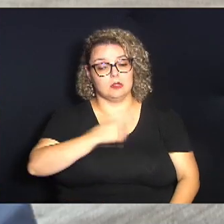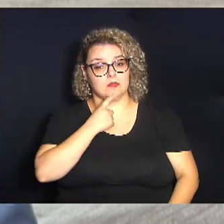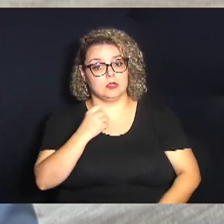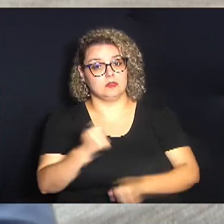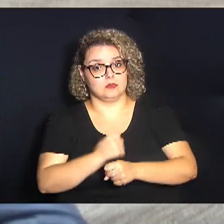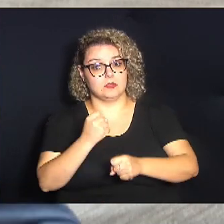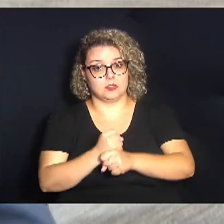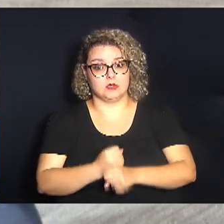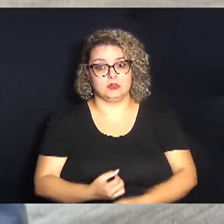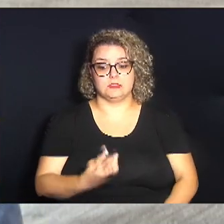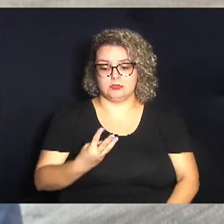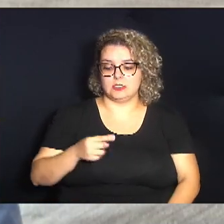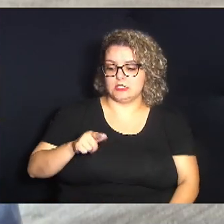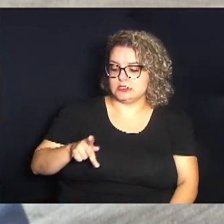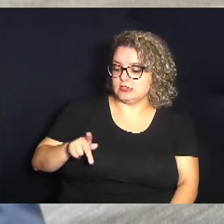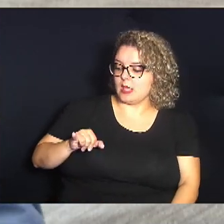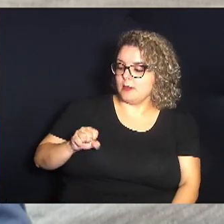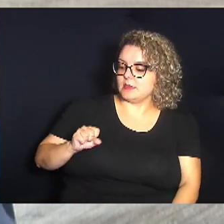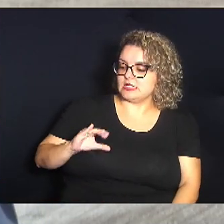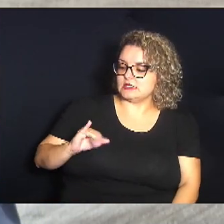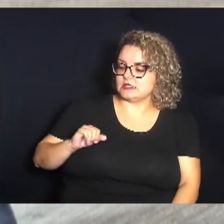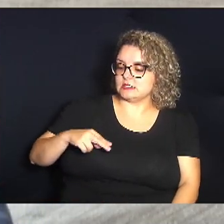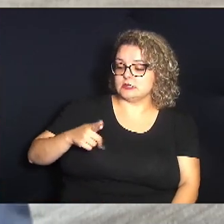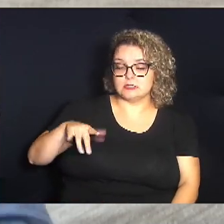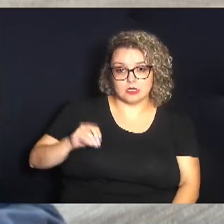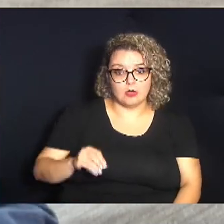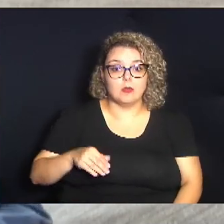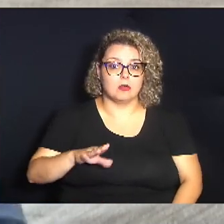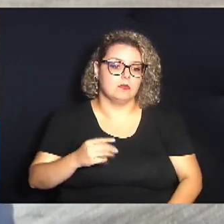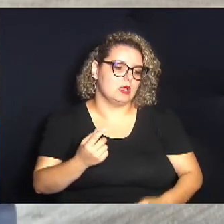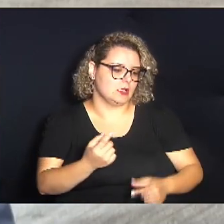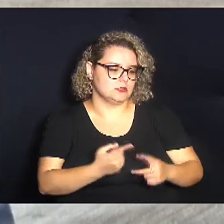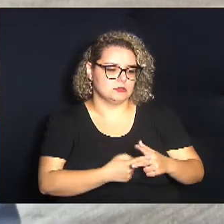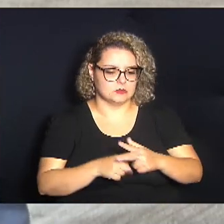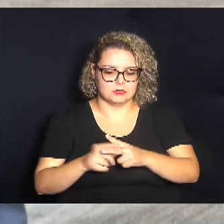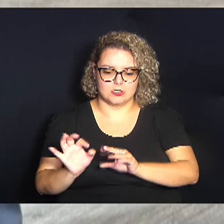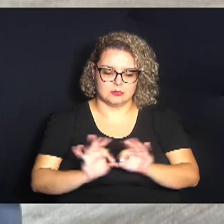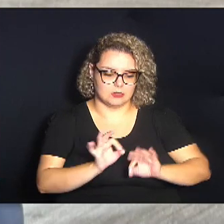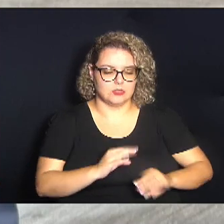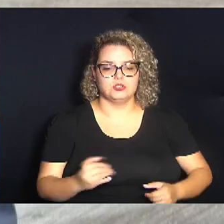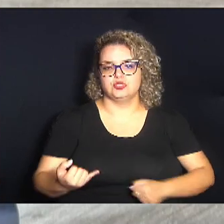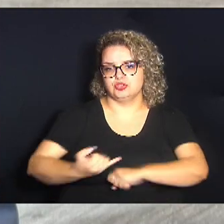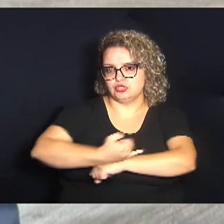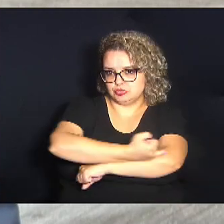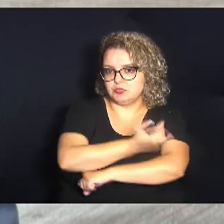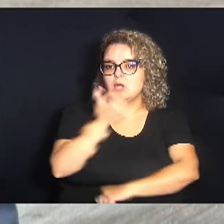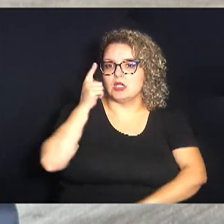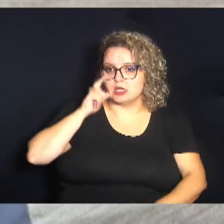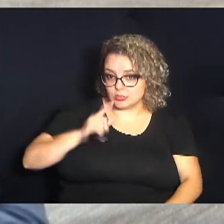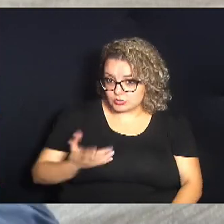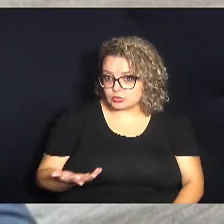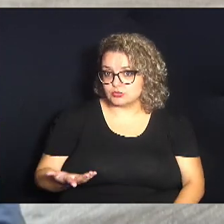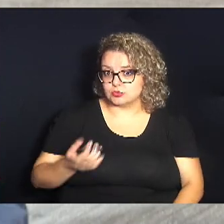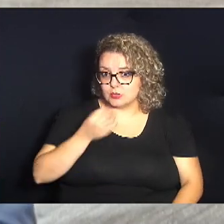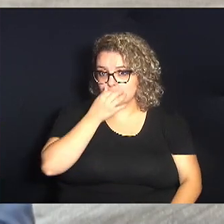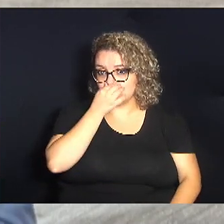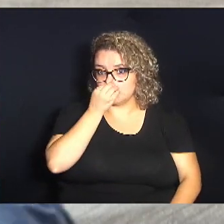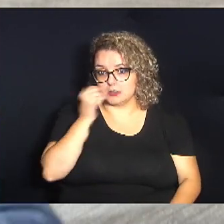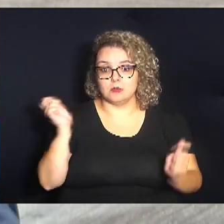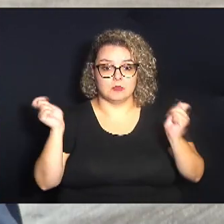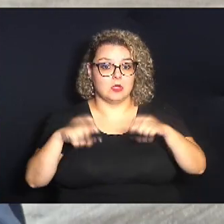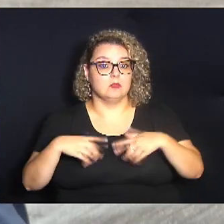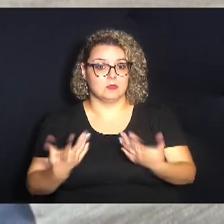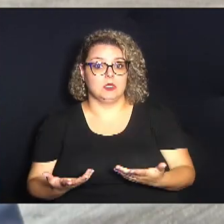São 3 piscinões e mais várias obras de infraestrutura para que a gente consiga ter aí uma possibilidade